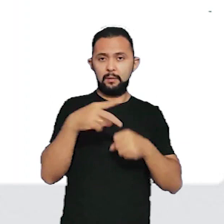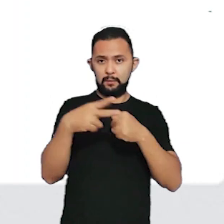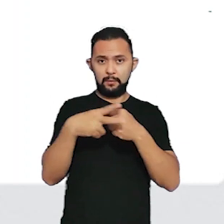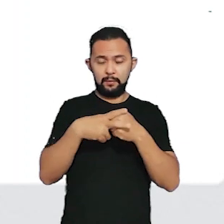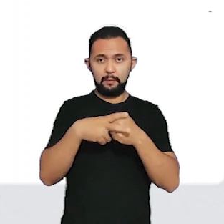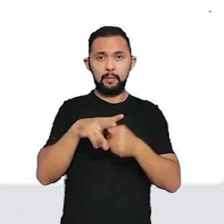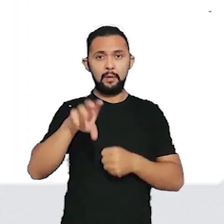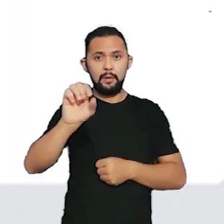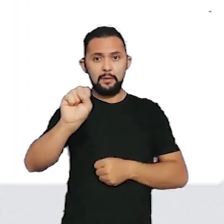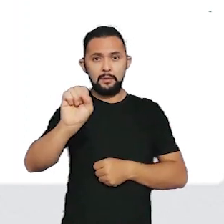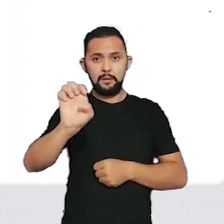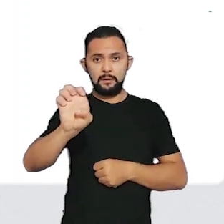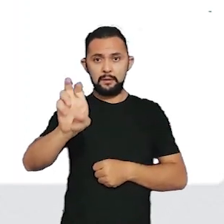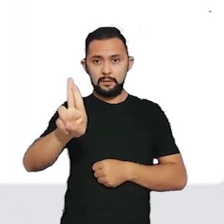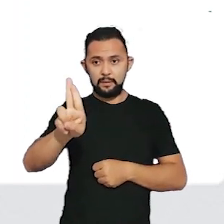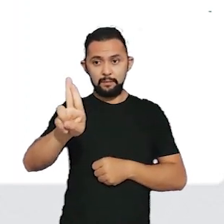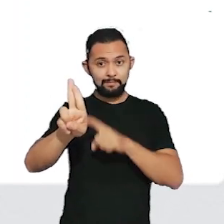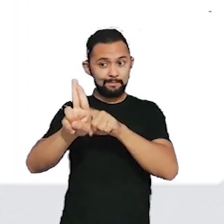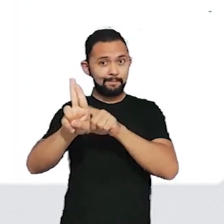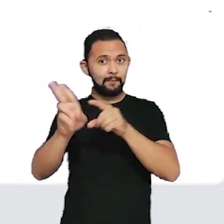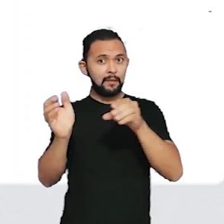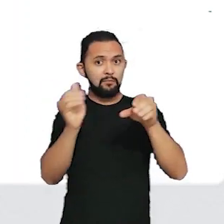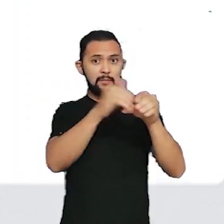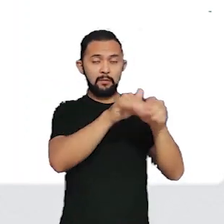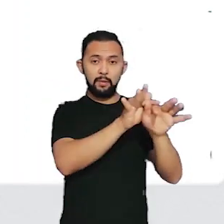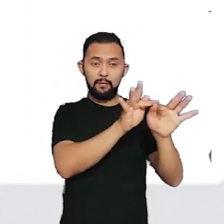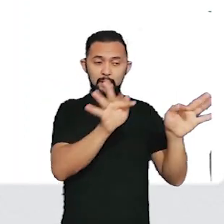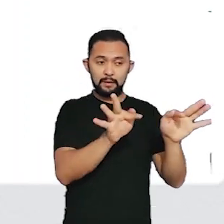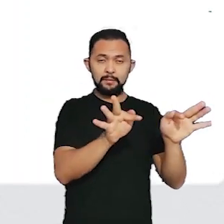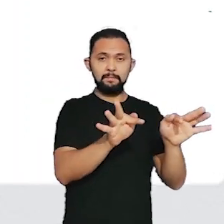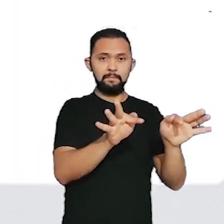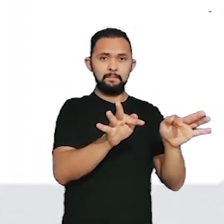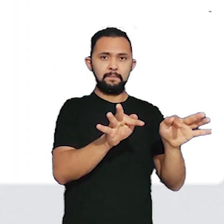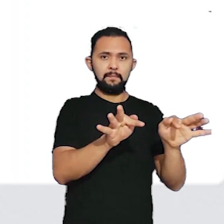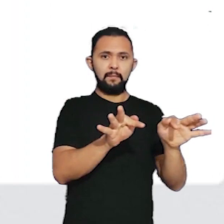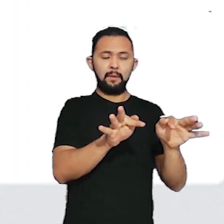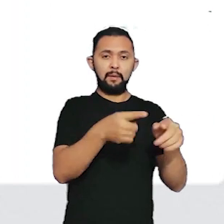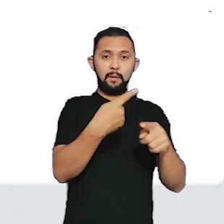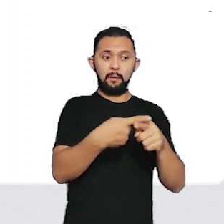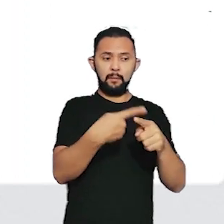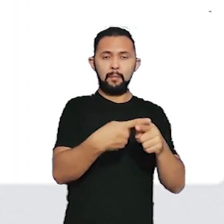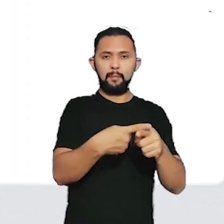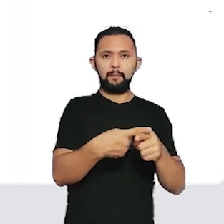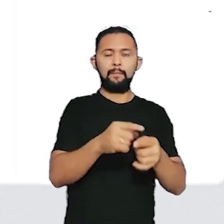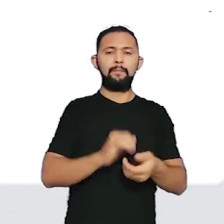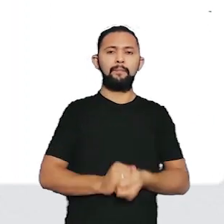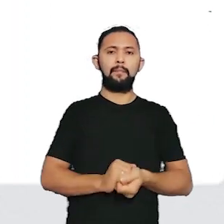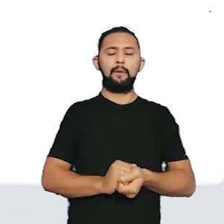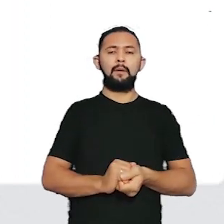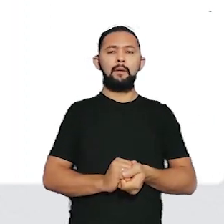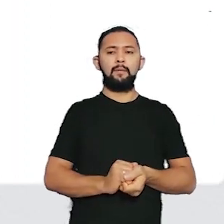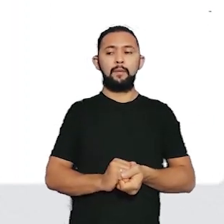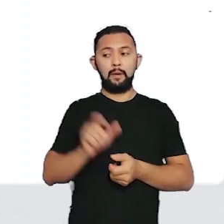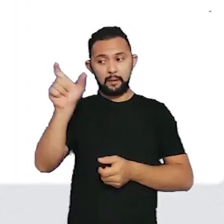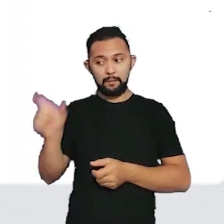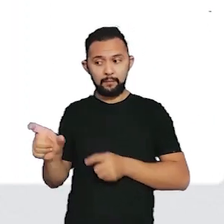verbo ser subentendido aqui, ó. Leal é tão esforçado como o irmão é. Então, eu tenho o verbo